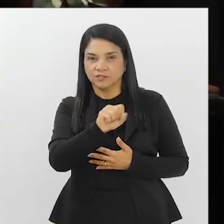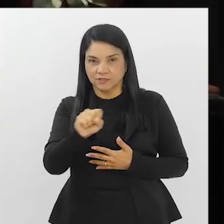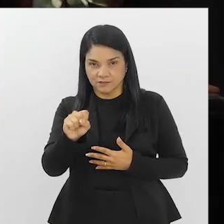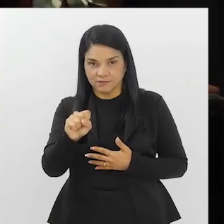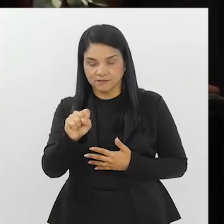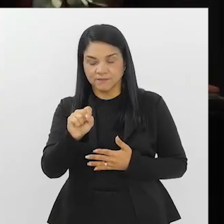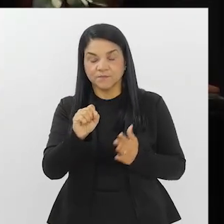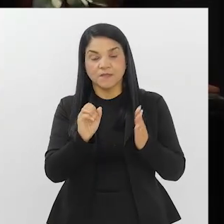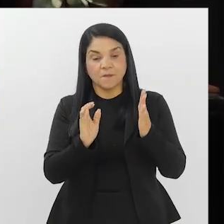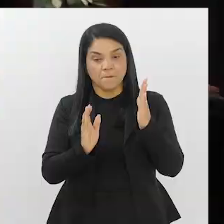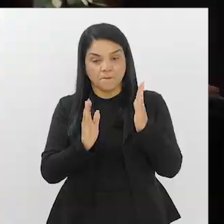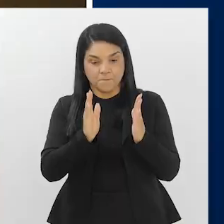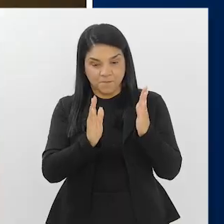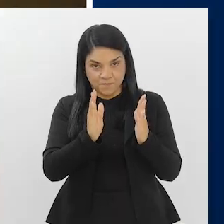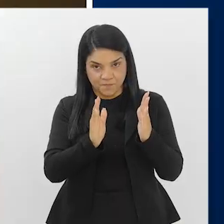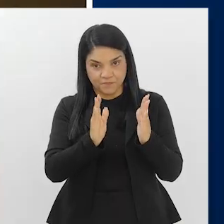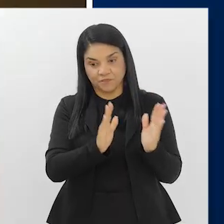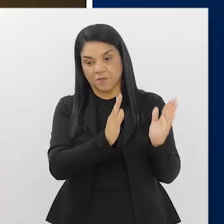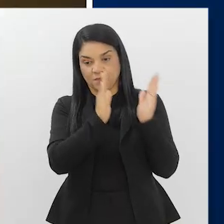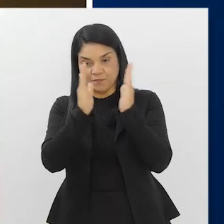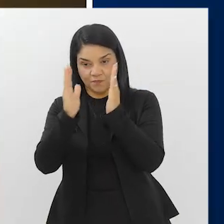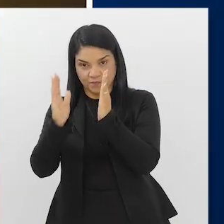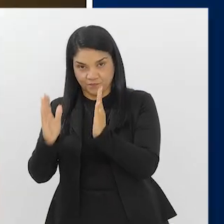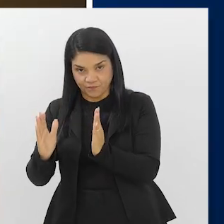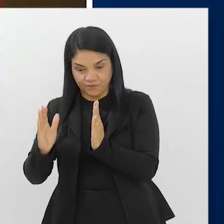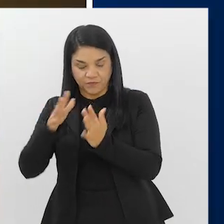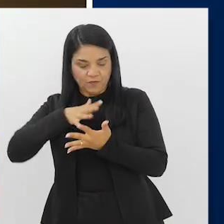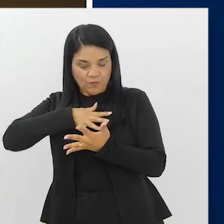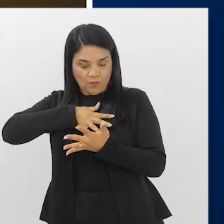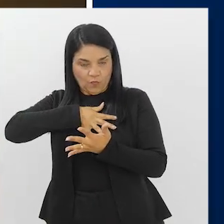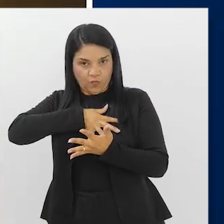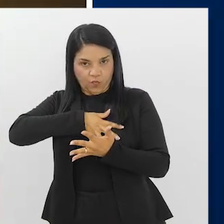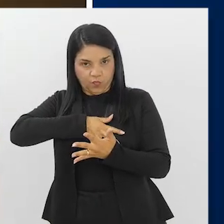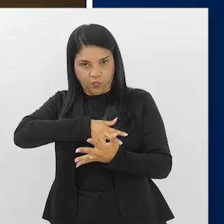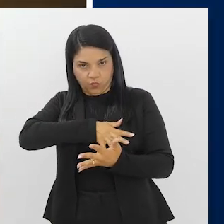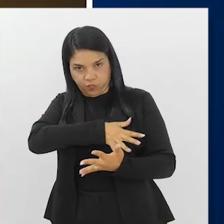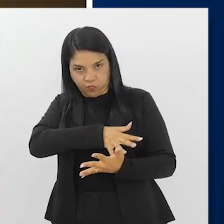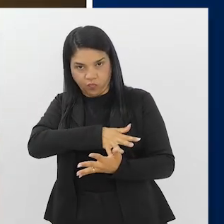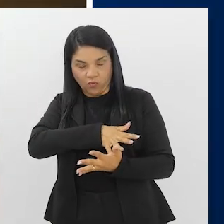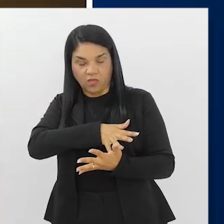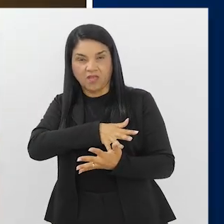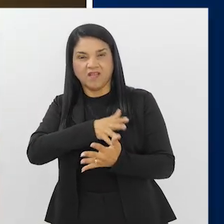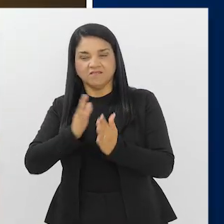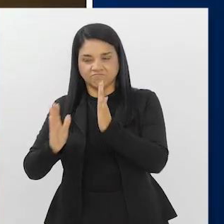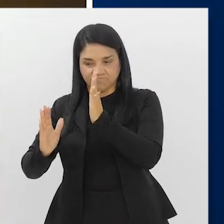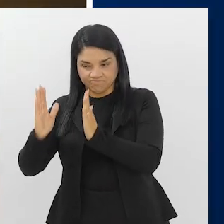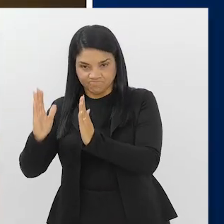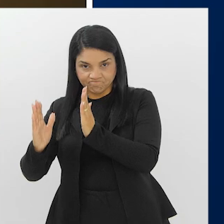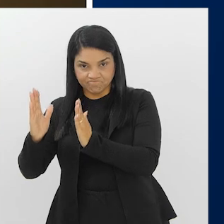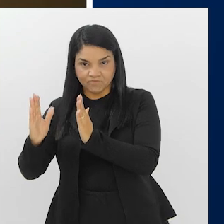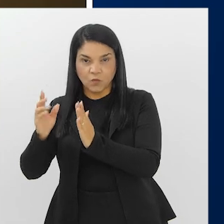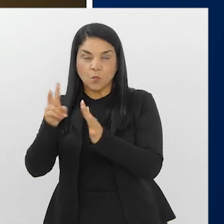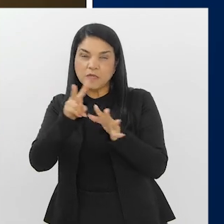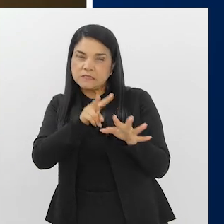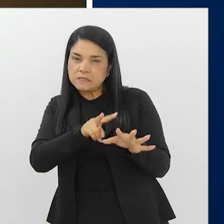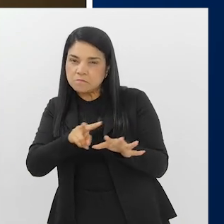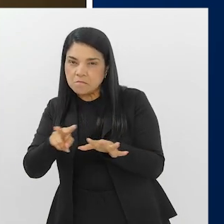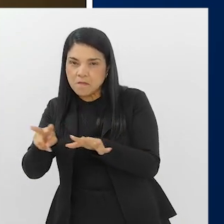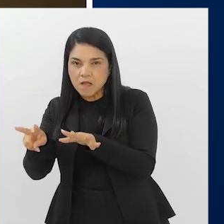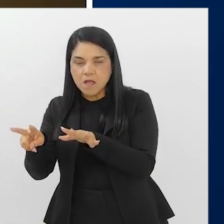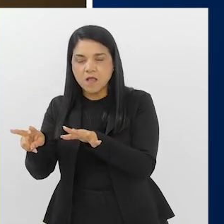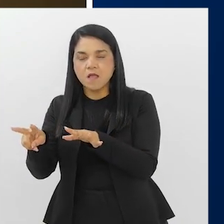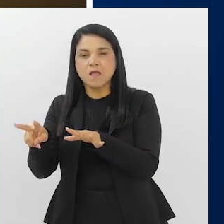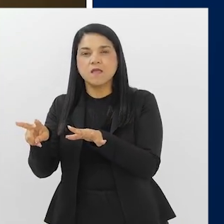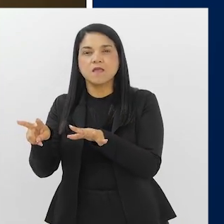a apojadura, vem a descida do leite. E aí, essa descida do leite, ela pode durar ali em torno de uma